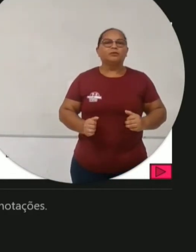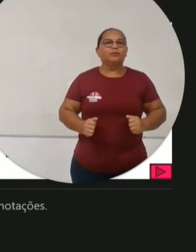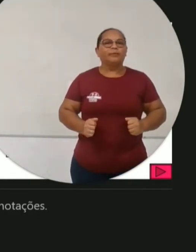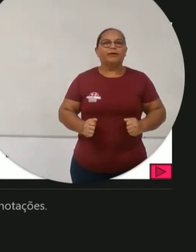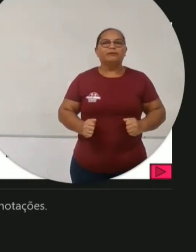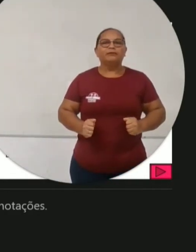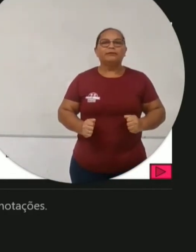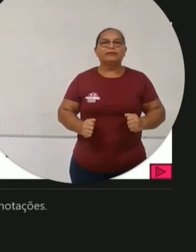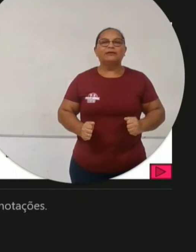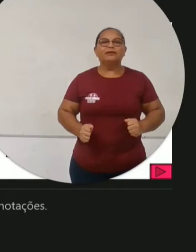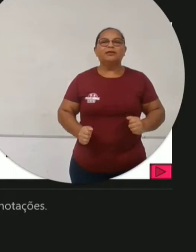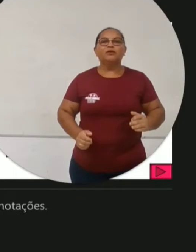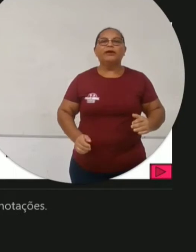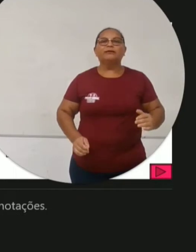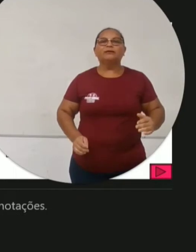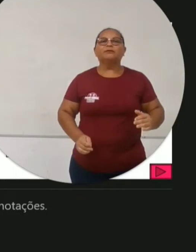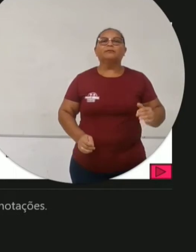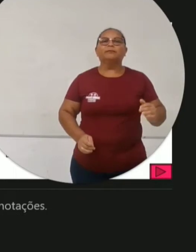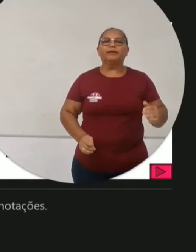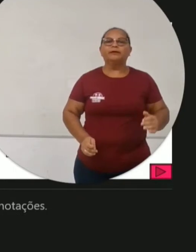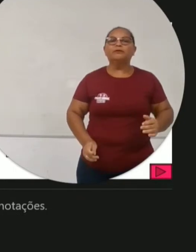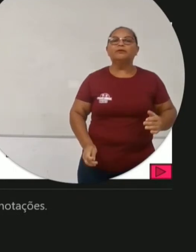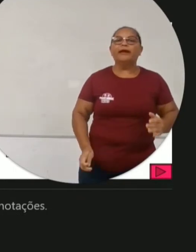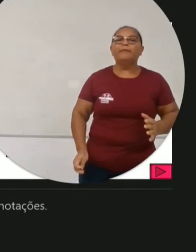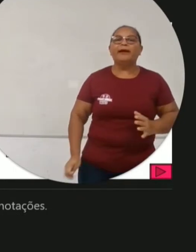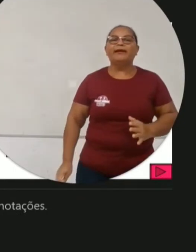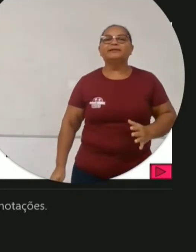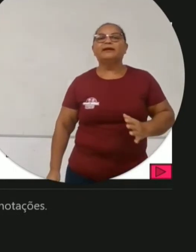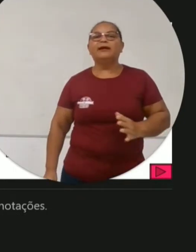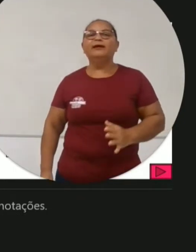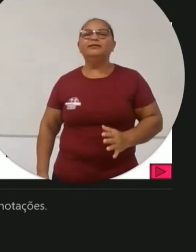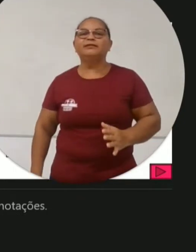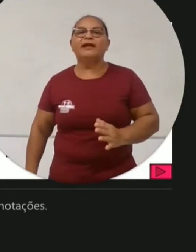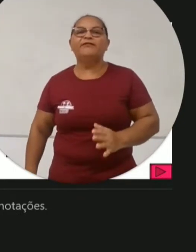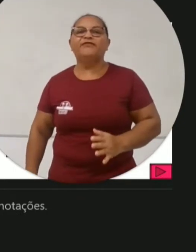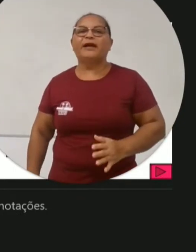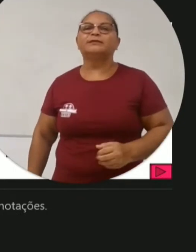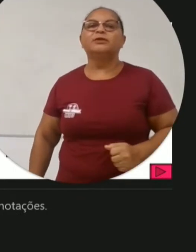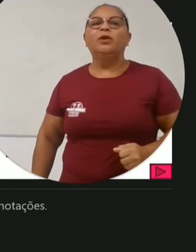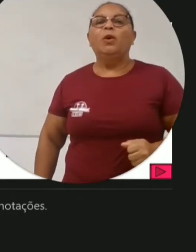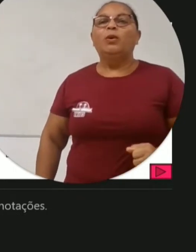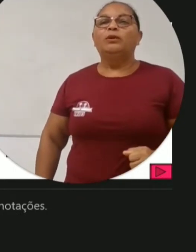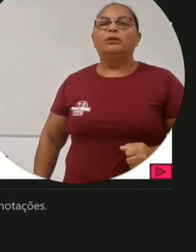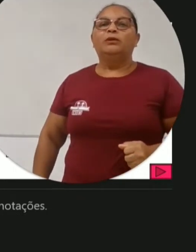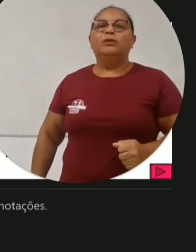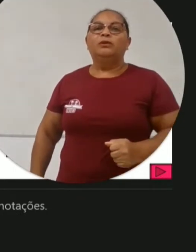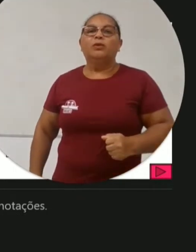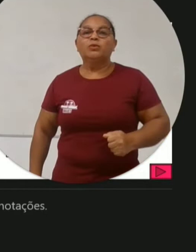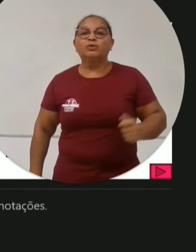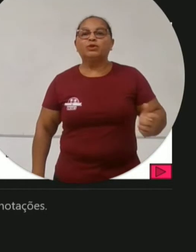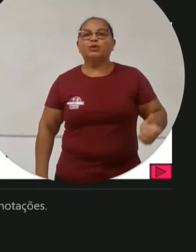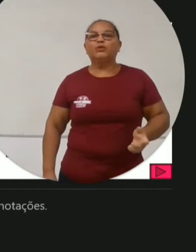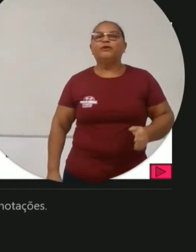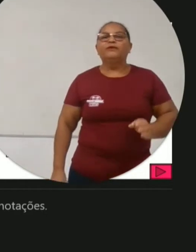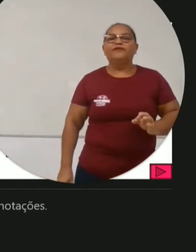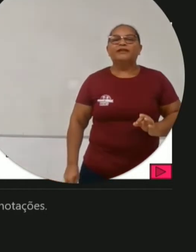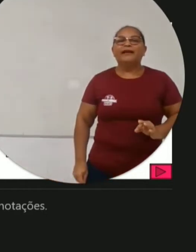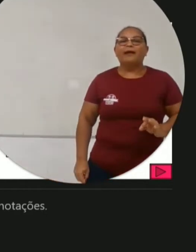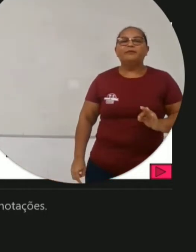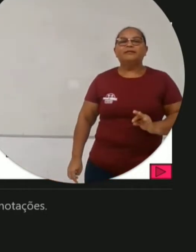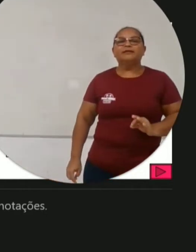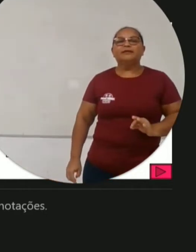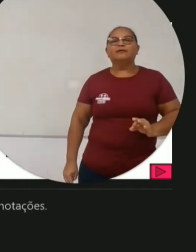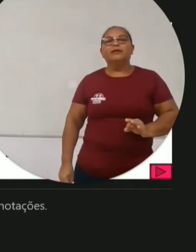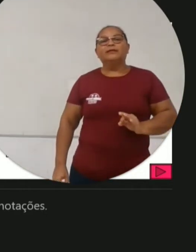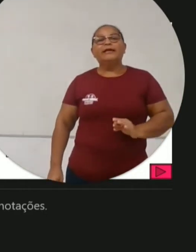Desculpa, clique no retângulo branco que aparece antes da frase. O cursor ficará